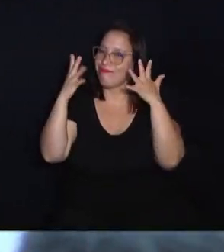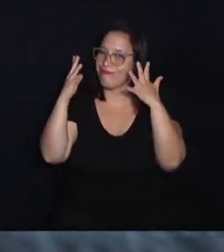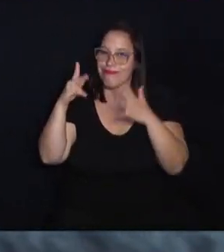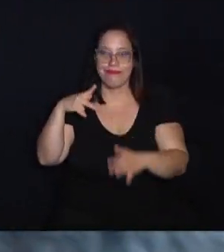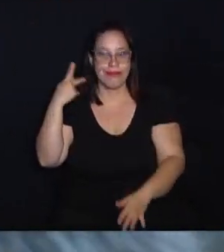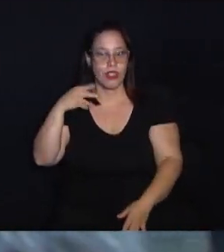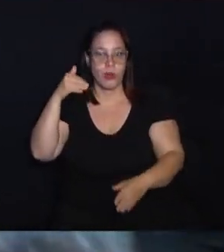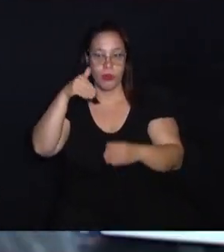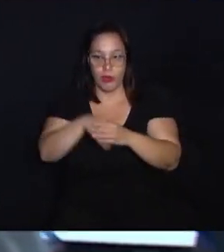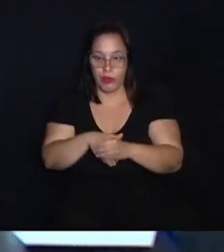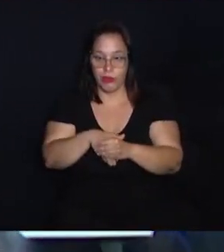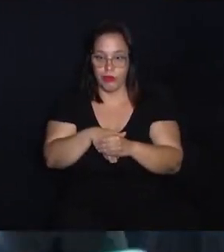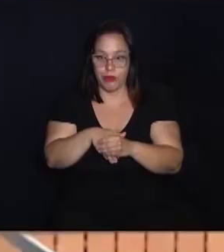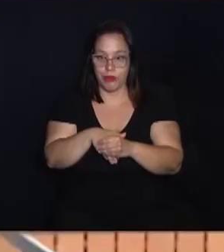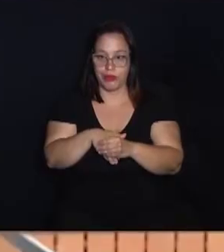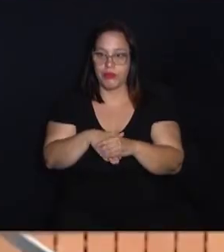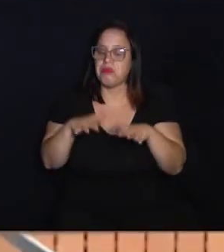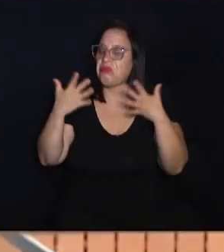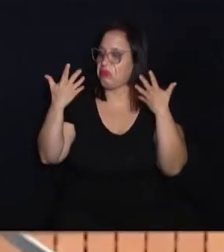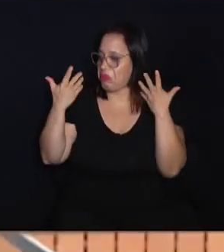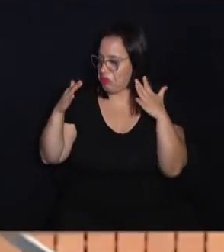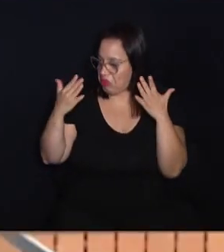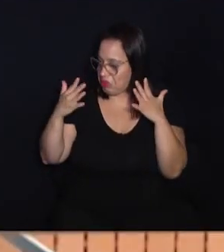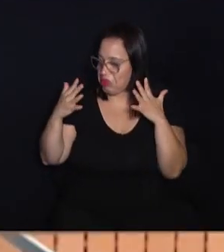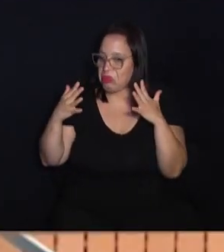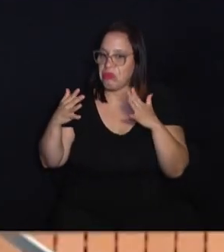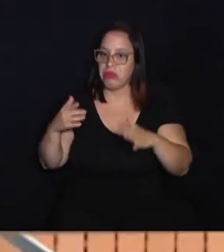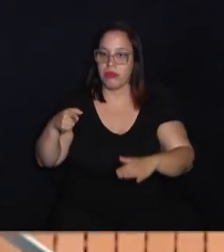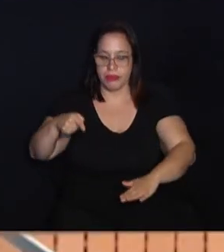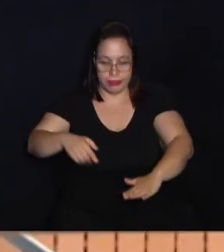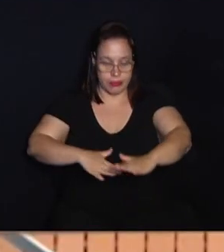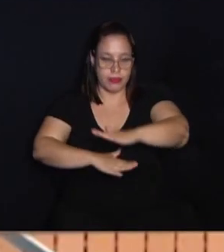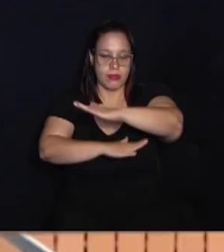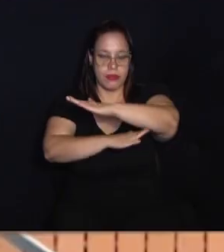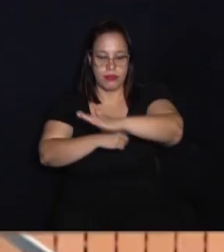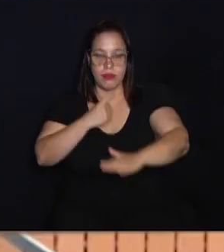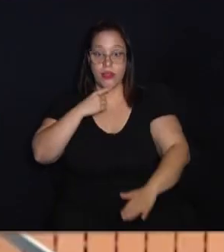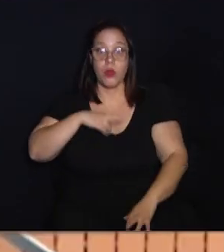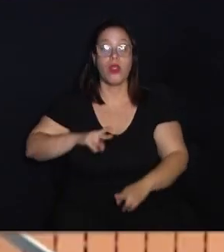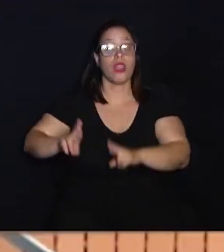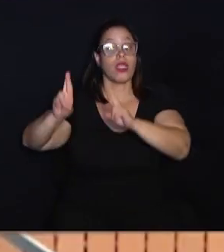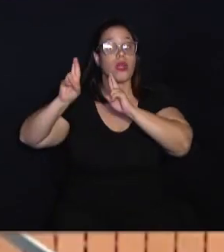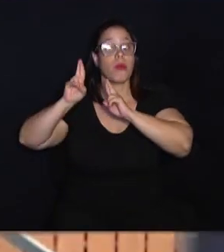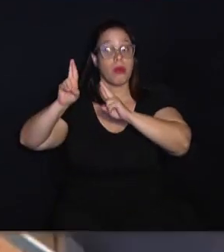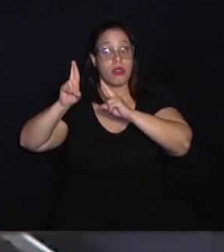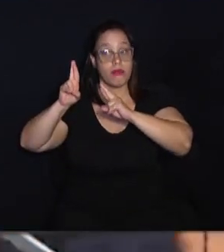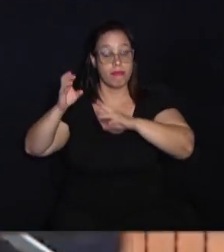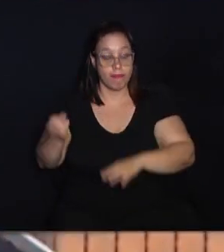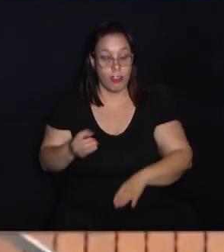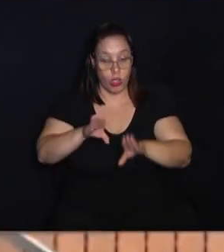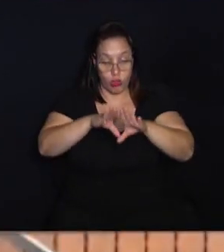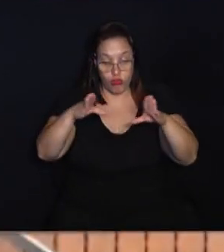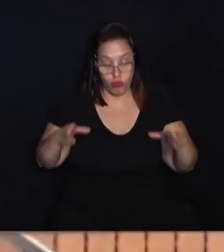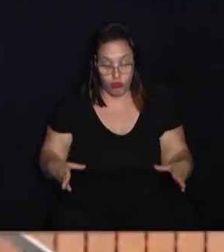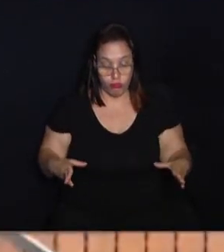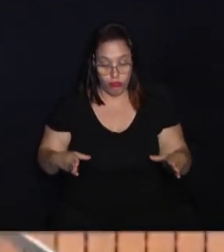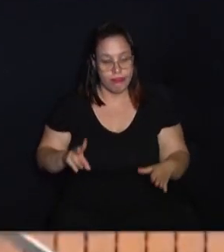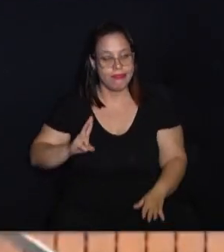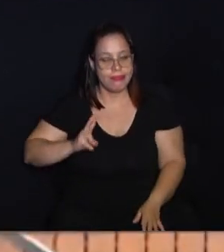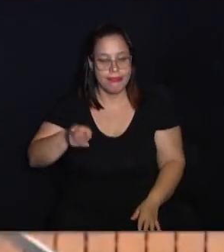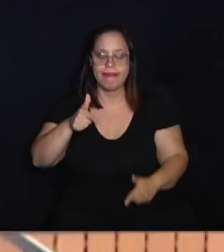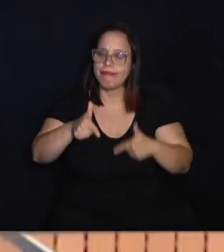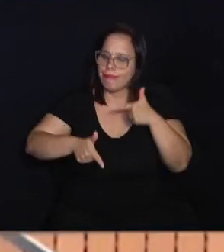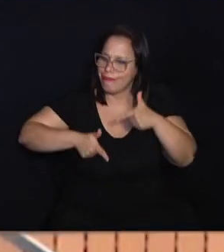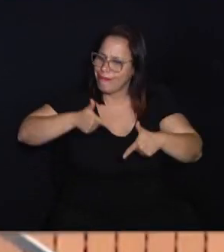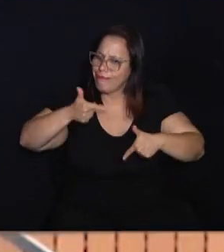vereadores eleitos. Parabenizar a Câmara Municipal de Campinas e espero que essa nova composição continue trabalhando